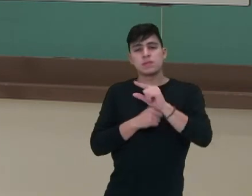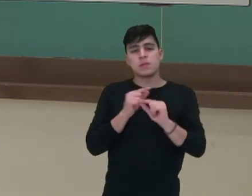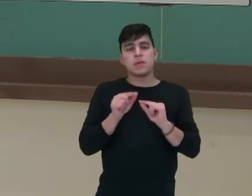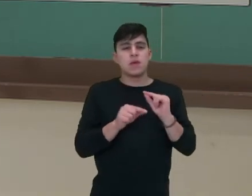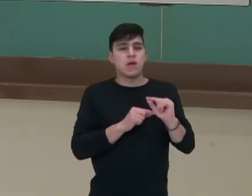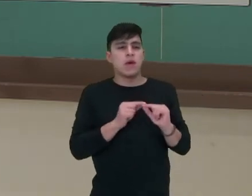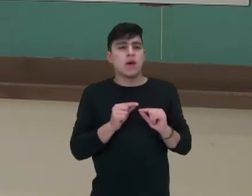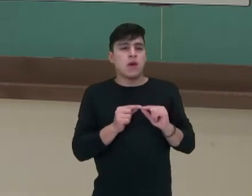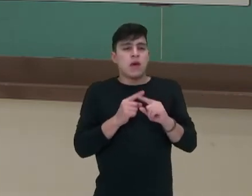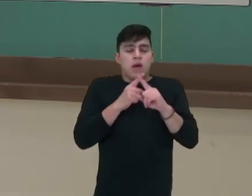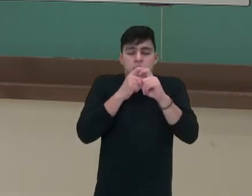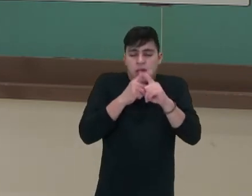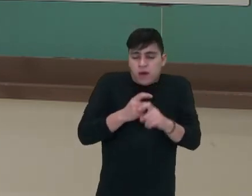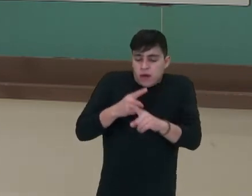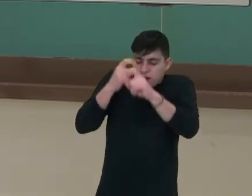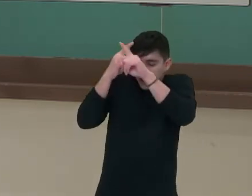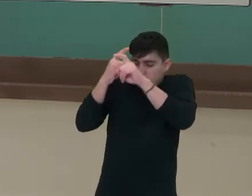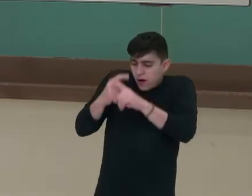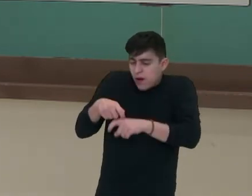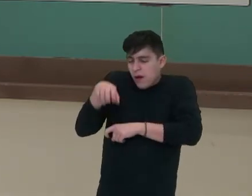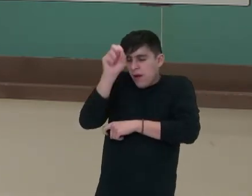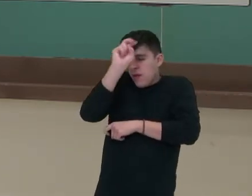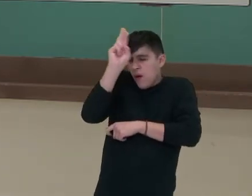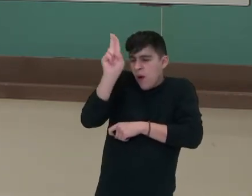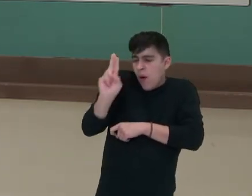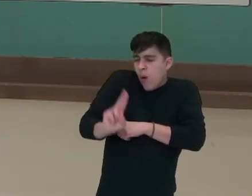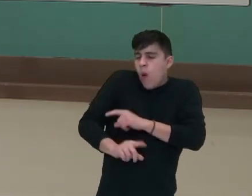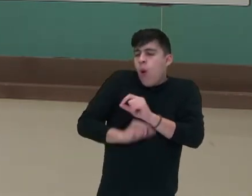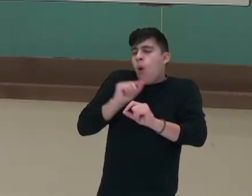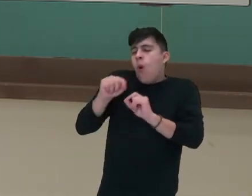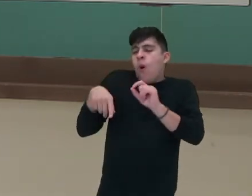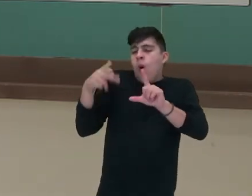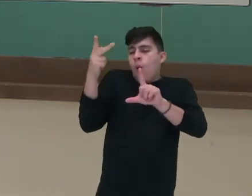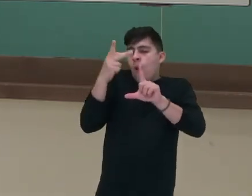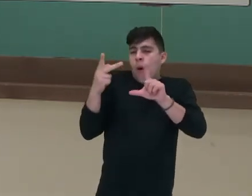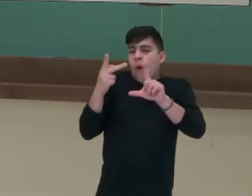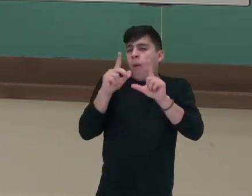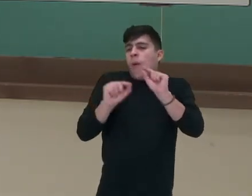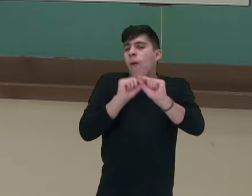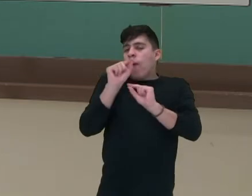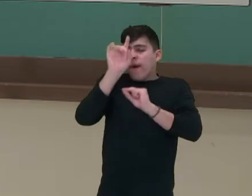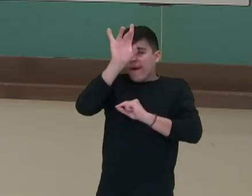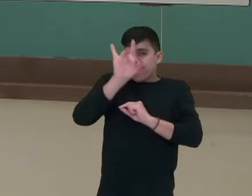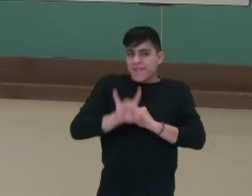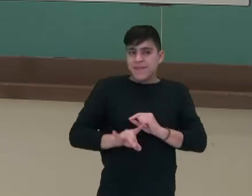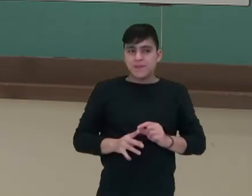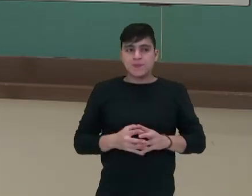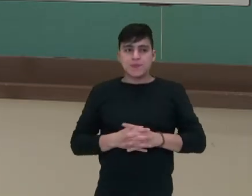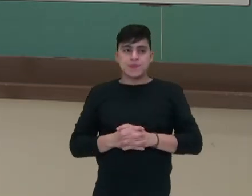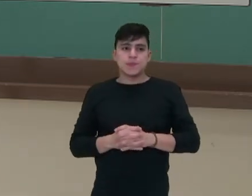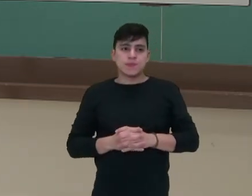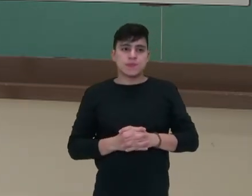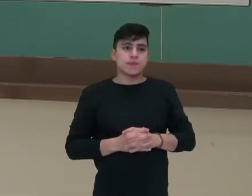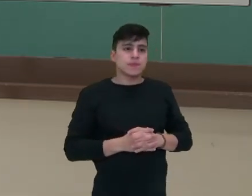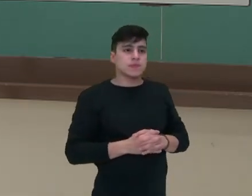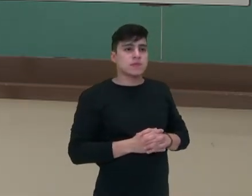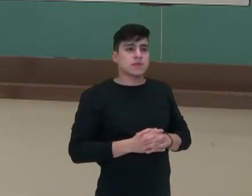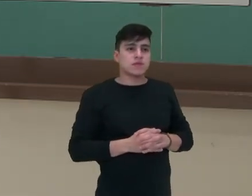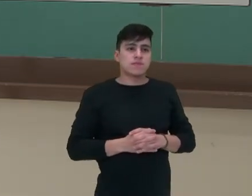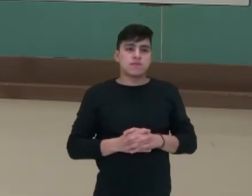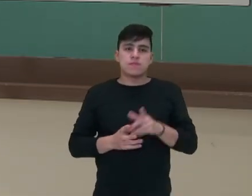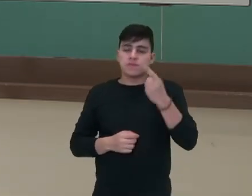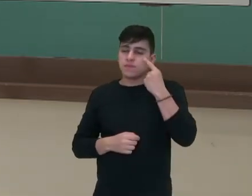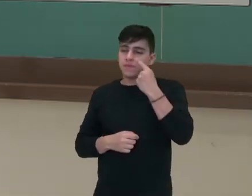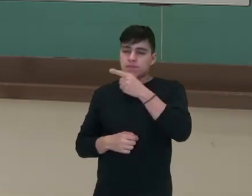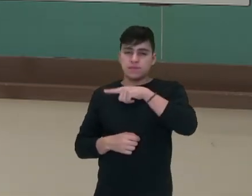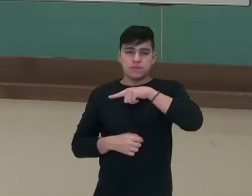né, essas pausas e vai ter os nomes, enfim, o desenho gráfico para cada um deles, né? Então, olha só, aqui, né,